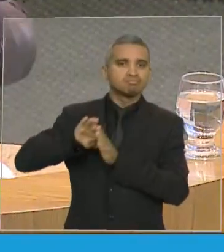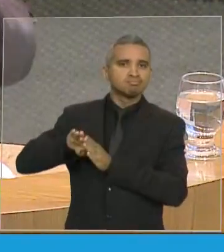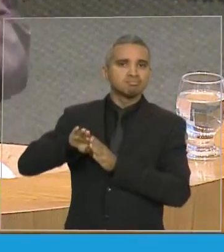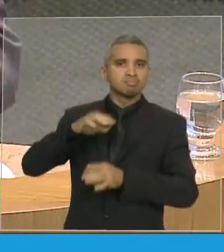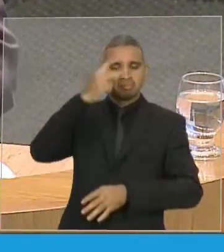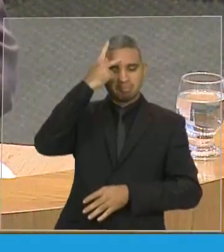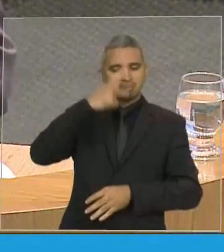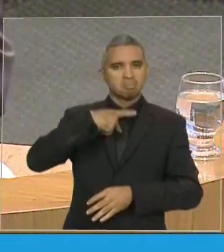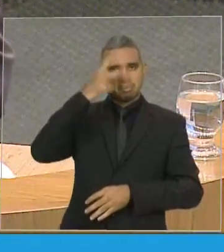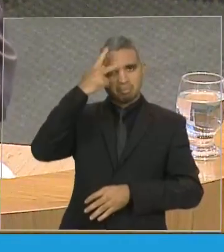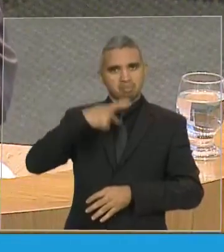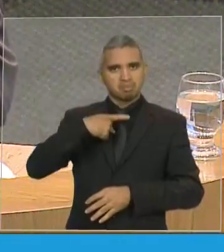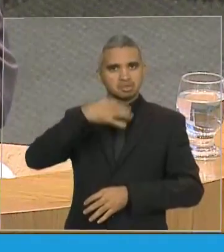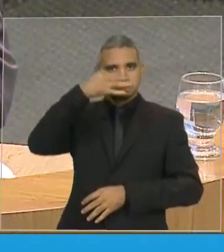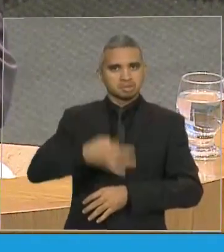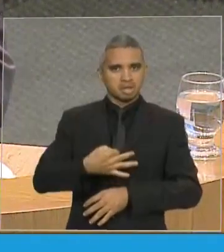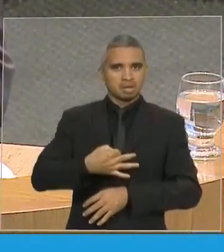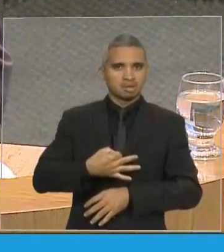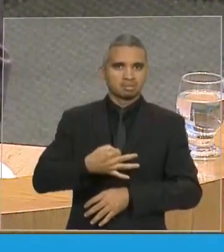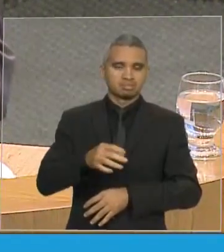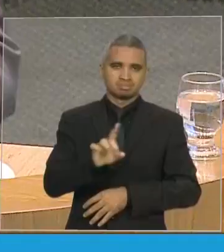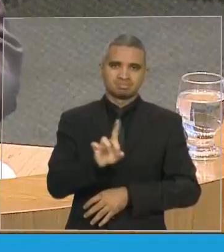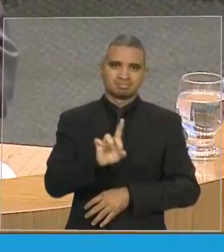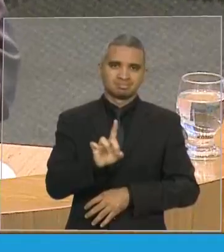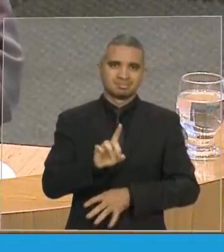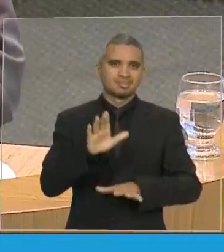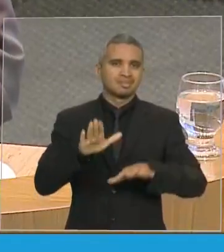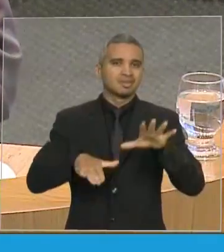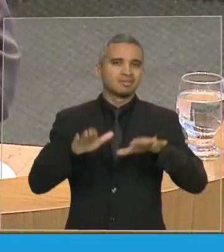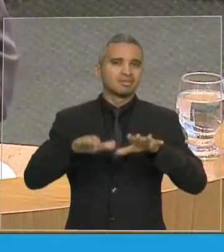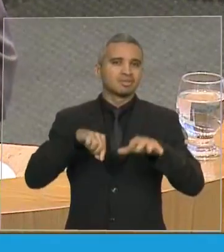Cotidianamente, nós temos uma justiça que ela é seletiva.